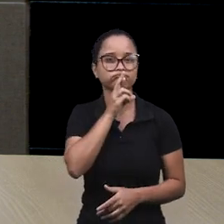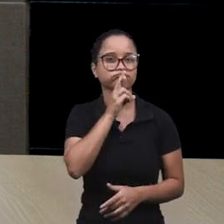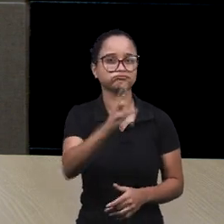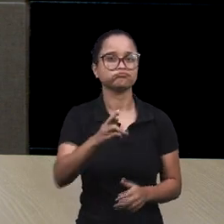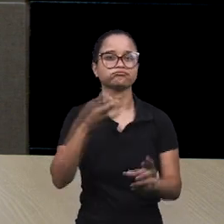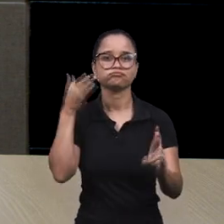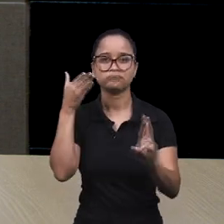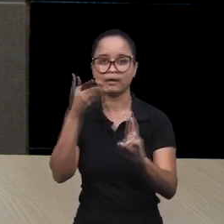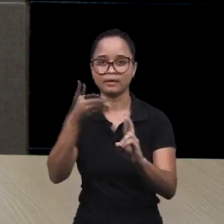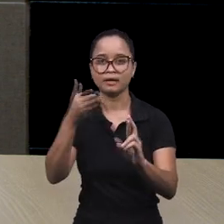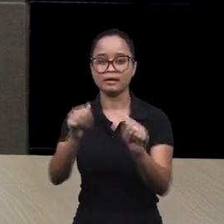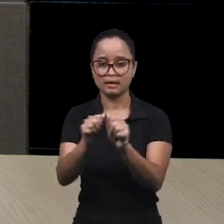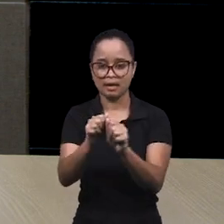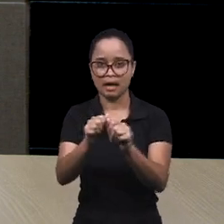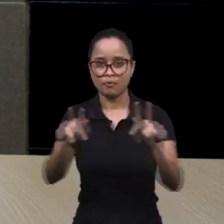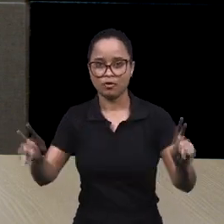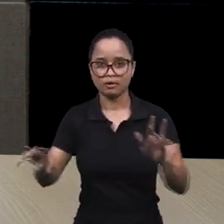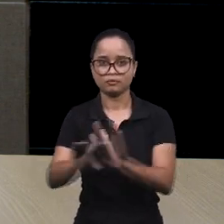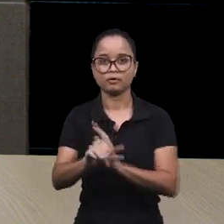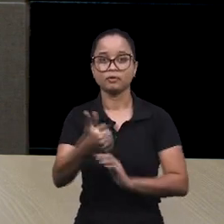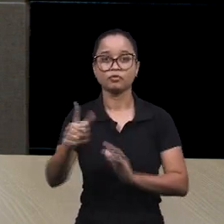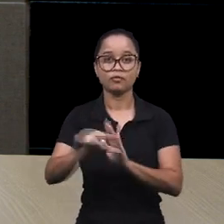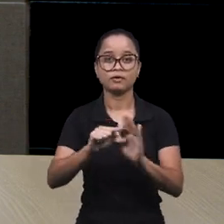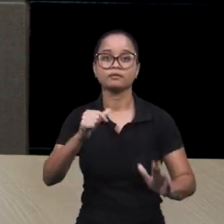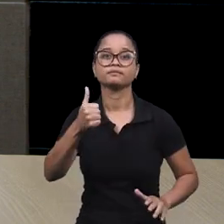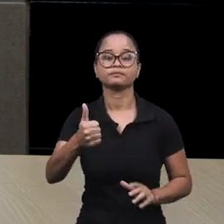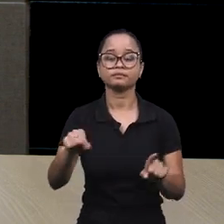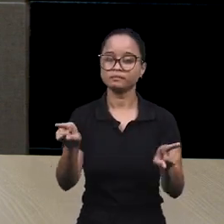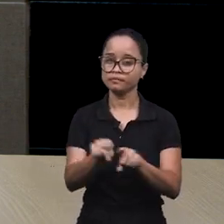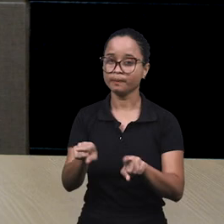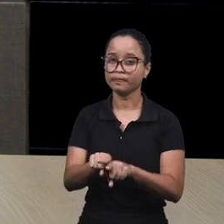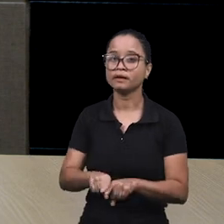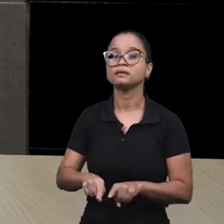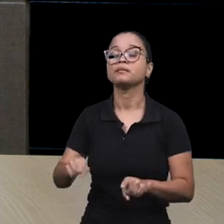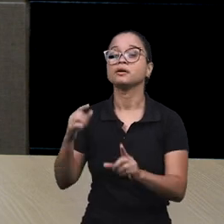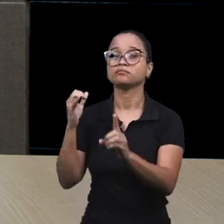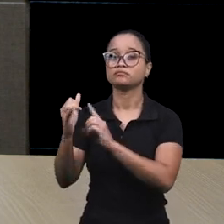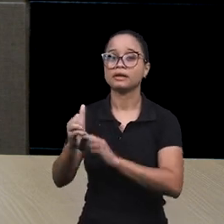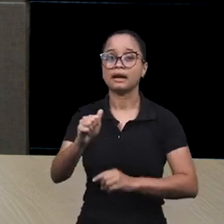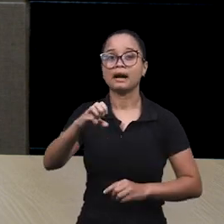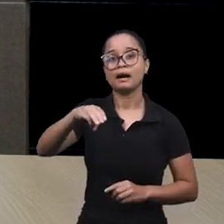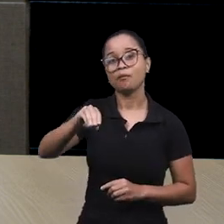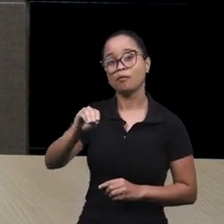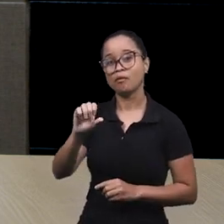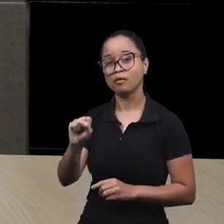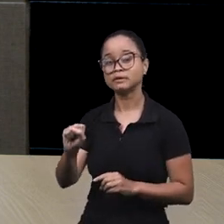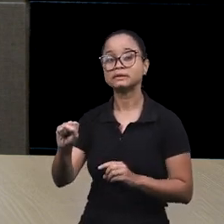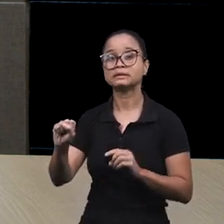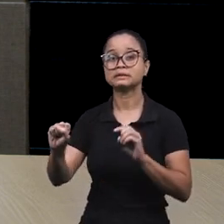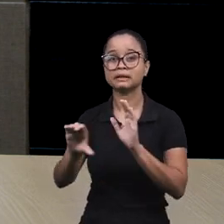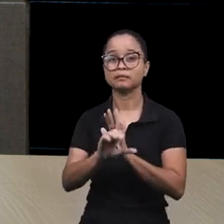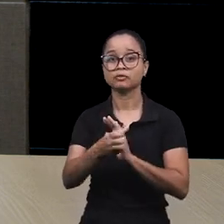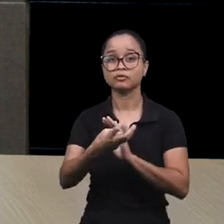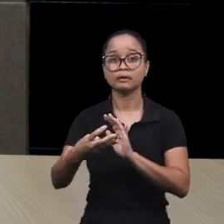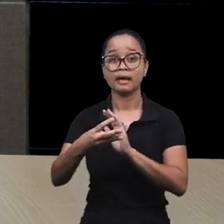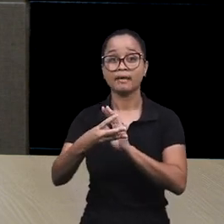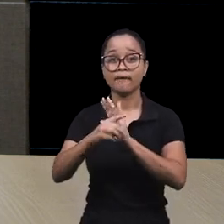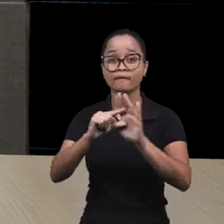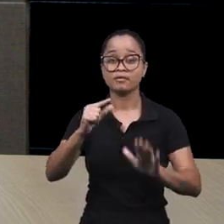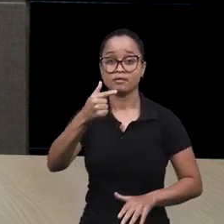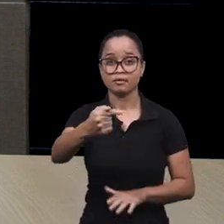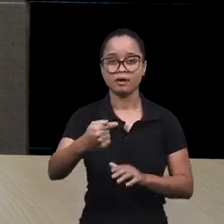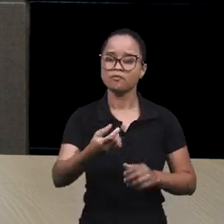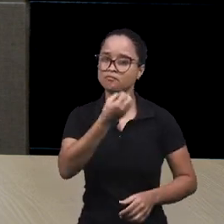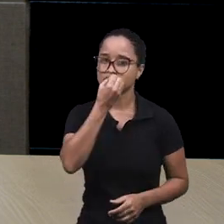as referências de Apocalipse capítulo 1, verso 1 e também do profeta Amós no capítulo 3, verso 7.